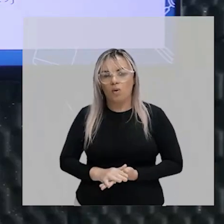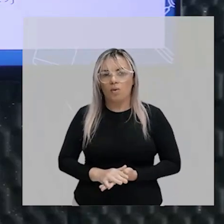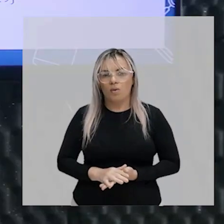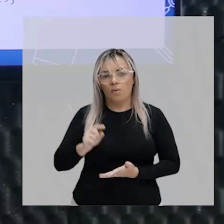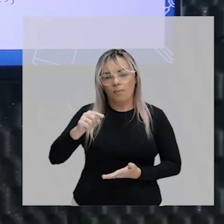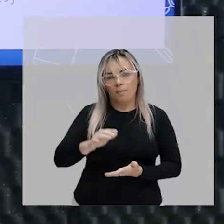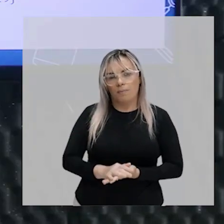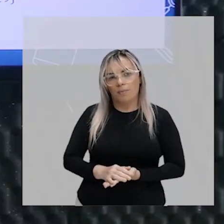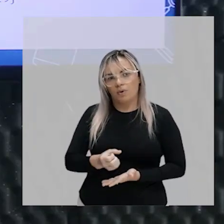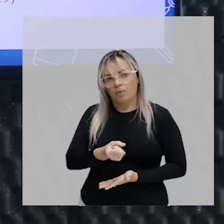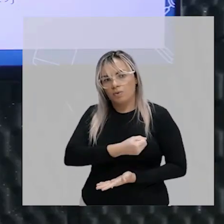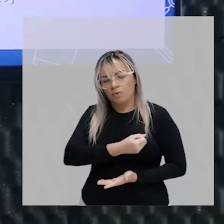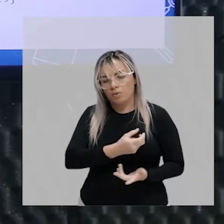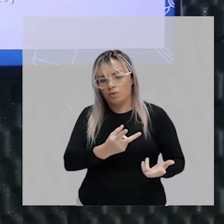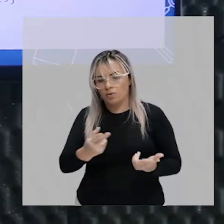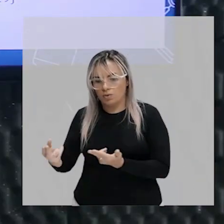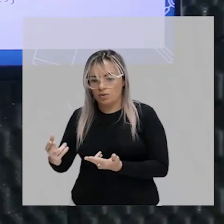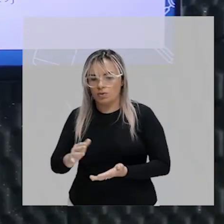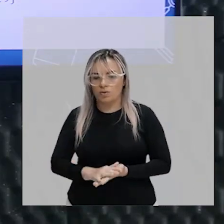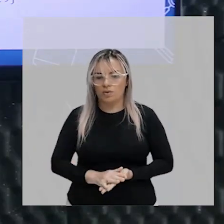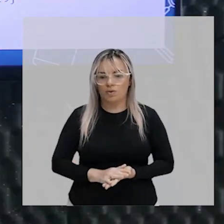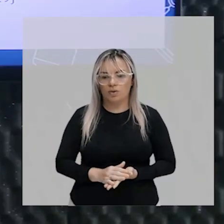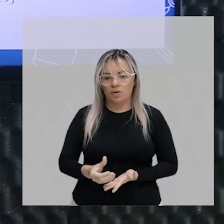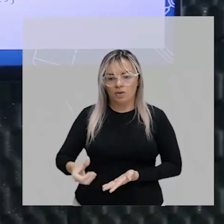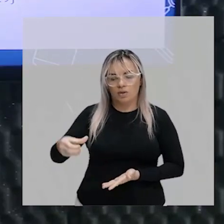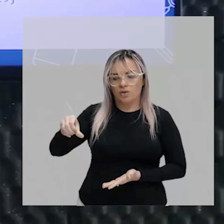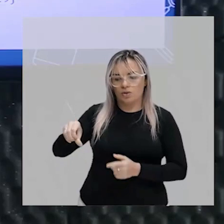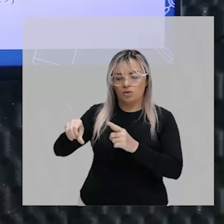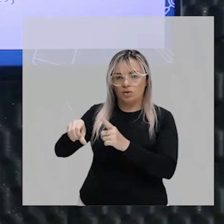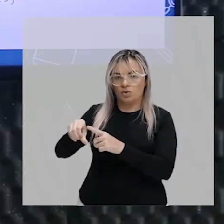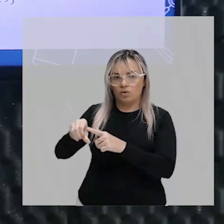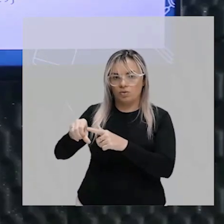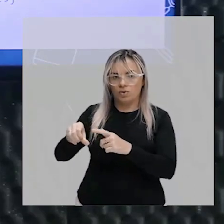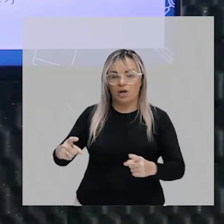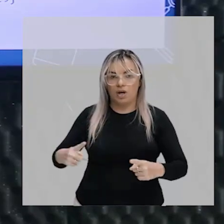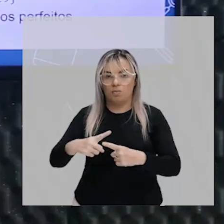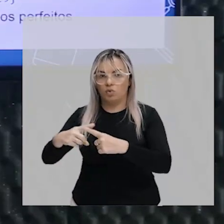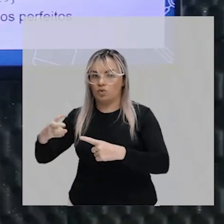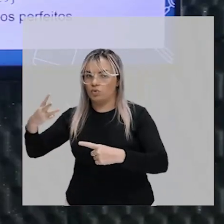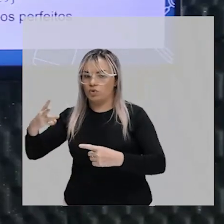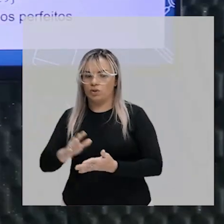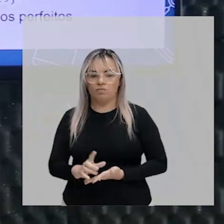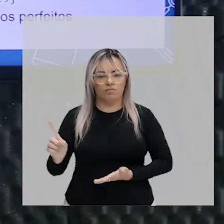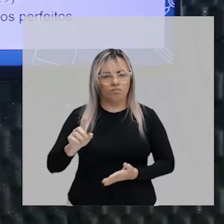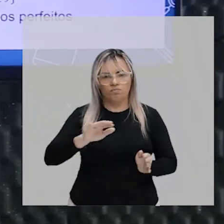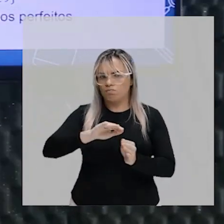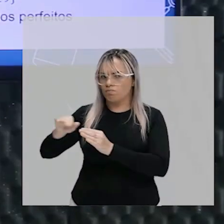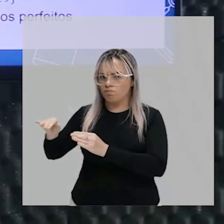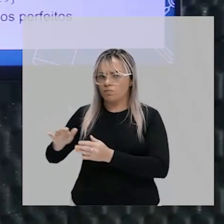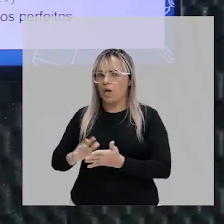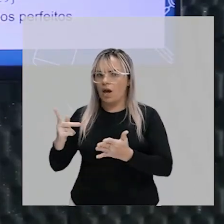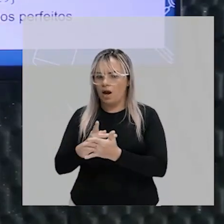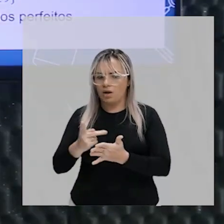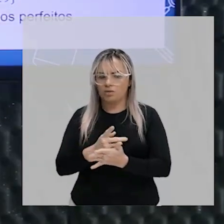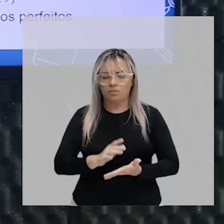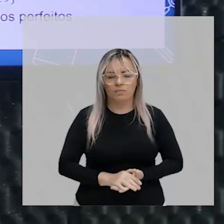9 aqui ó ele tem mais outro ele tem o três ele é múlt não é primo ele é múltiplo tá bom continuando aí na letra